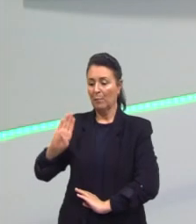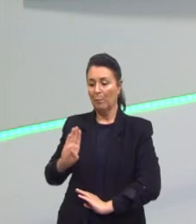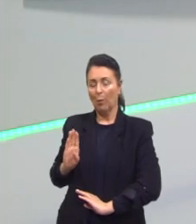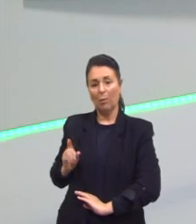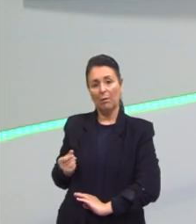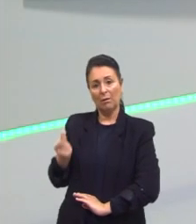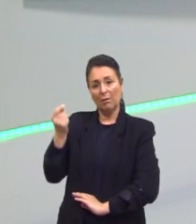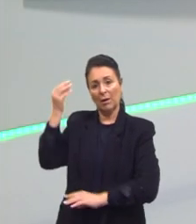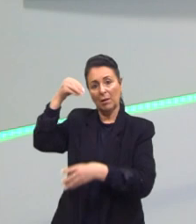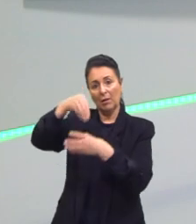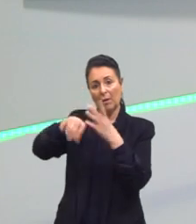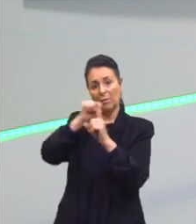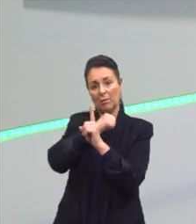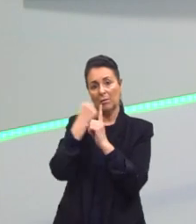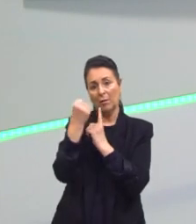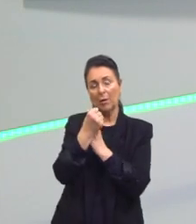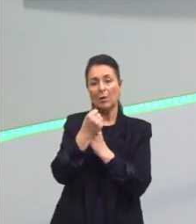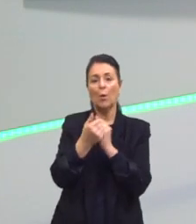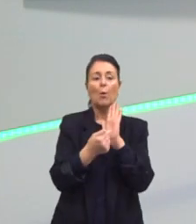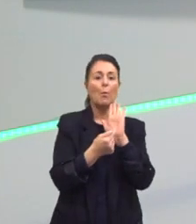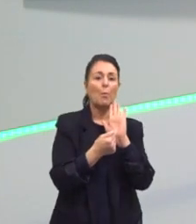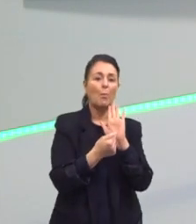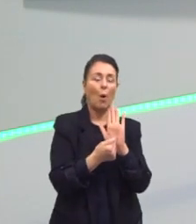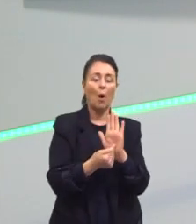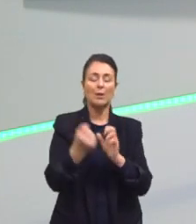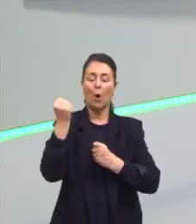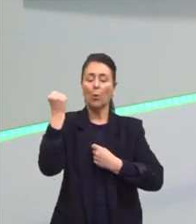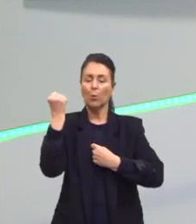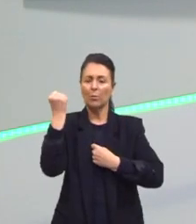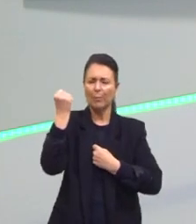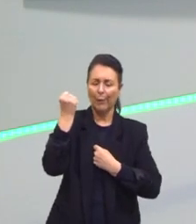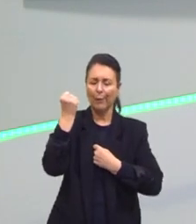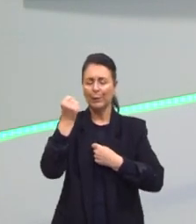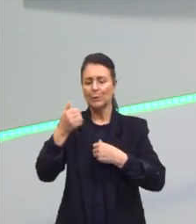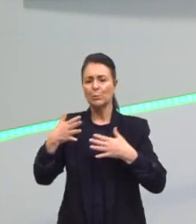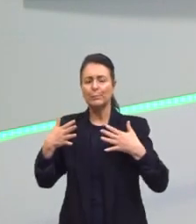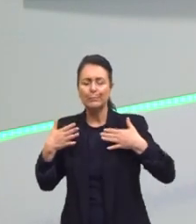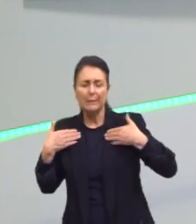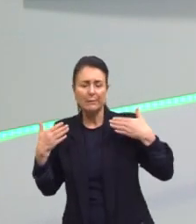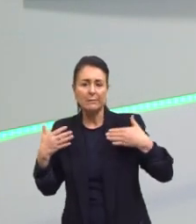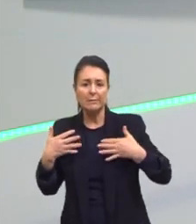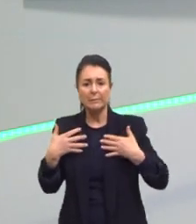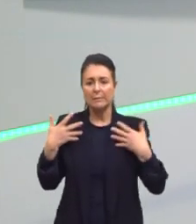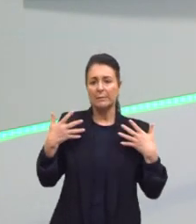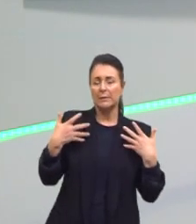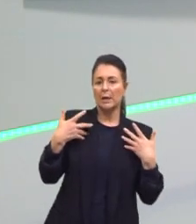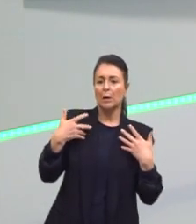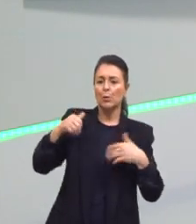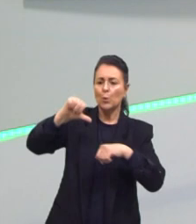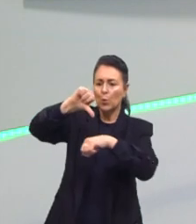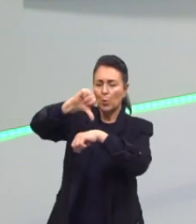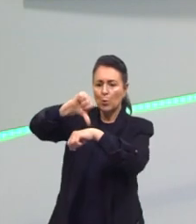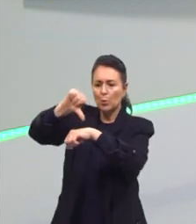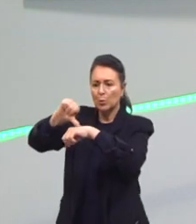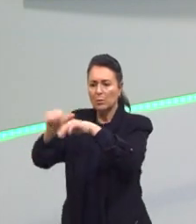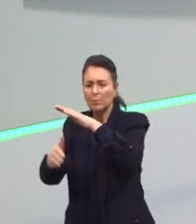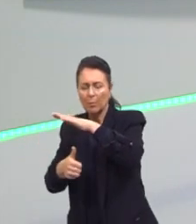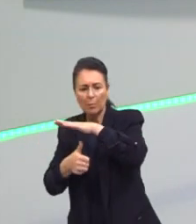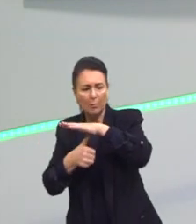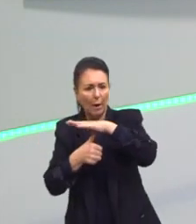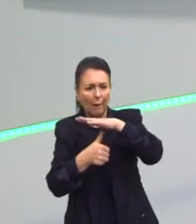isso significa retratar os bailes de gala na os passeios os eu quis né